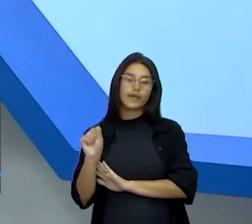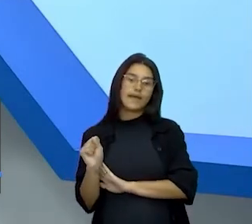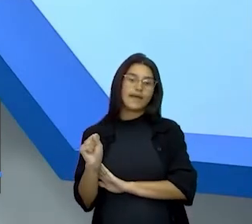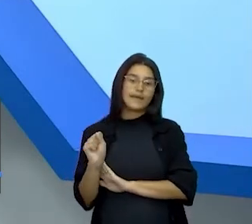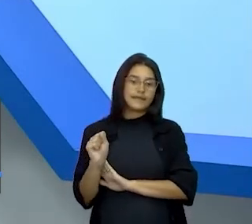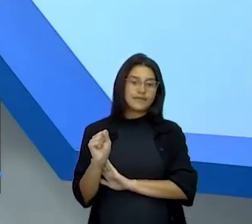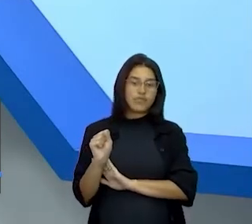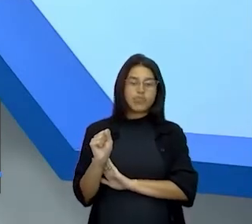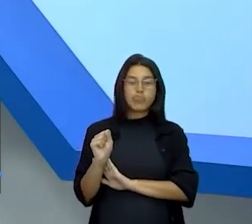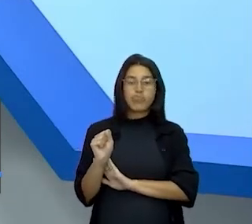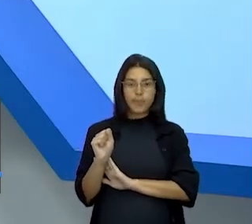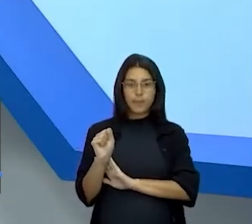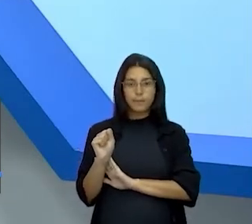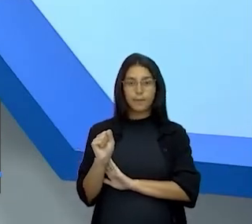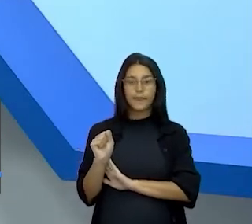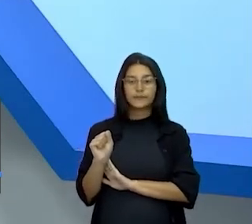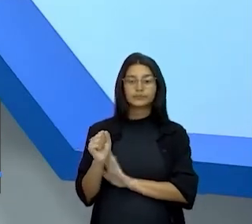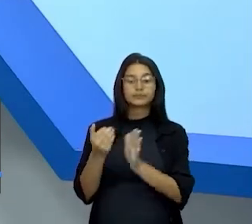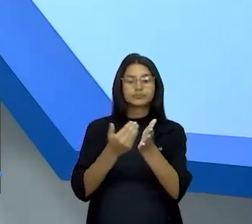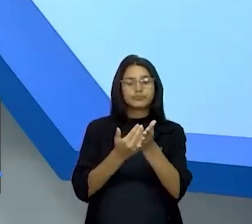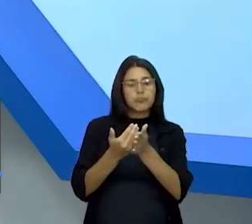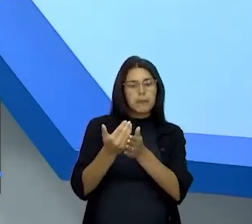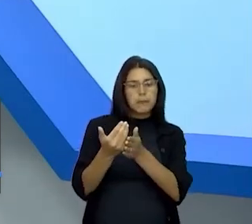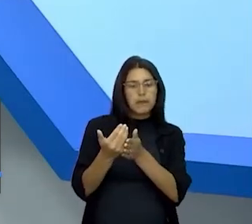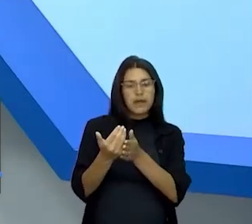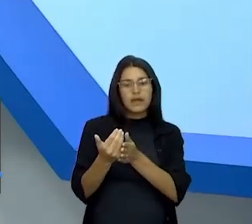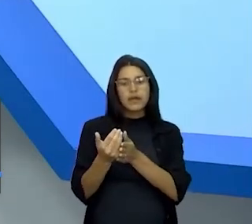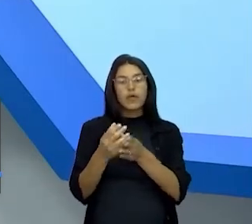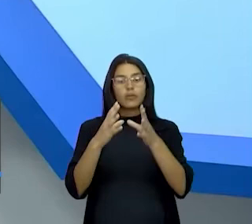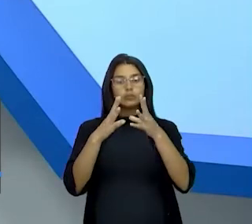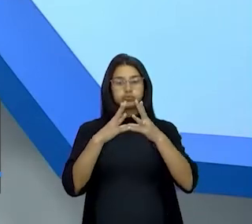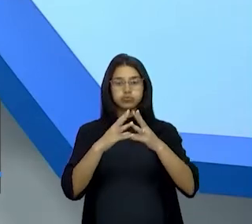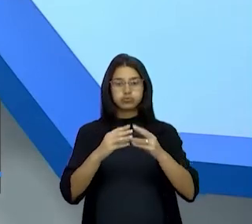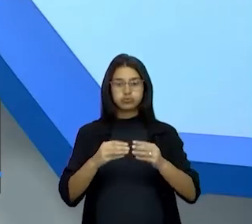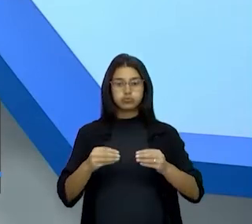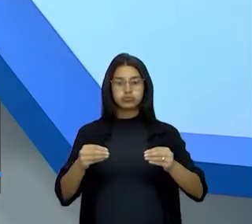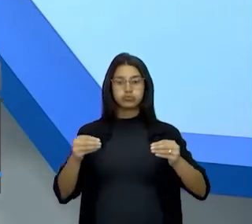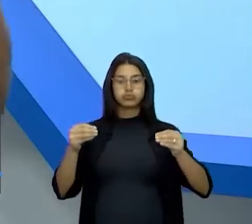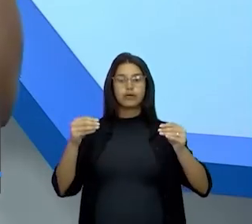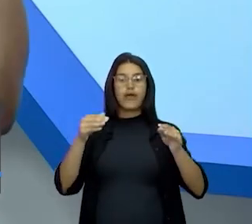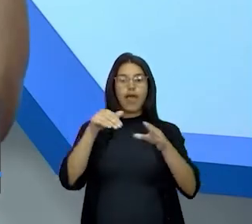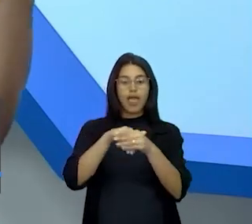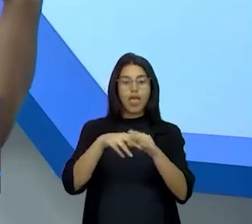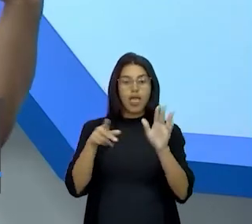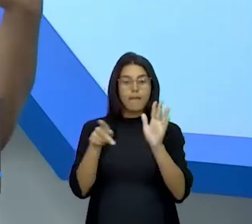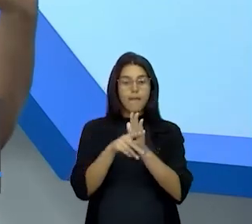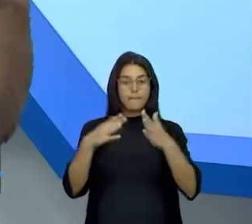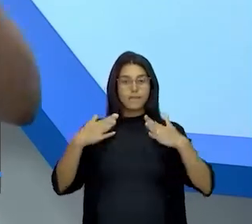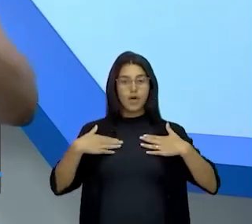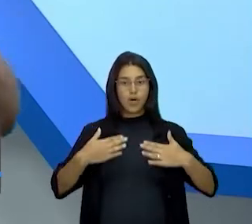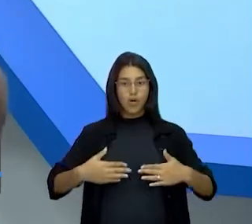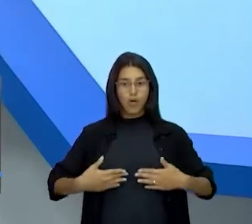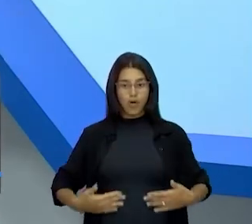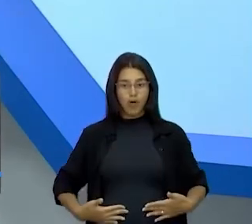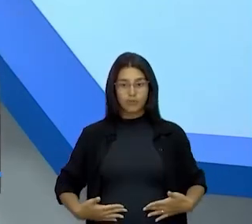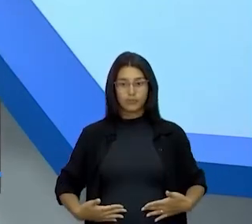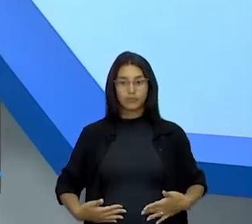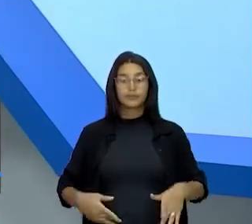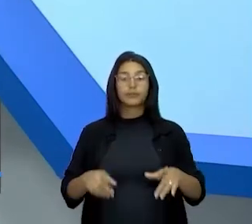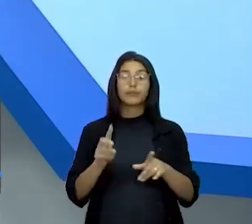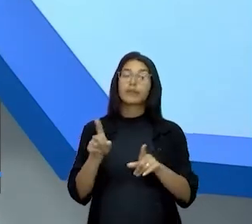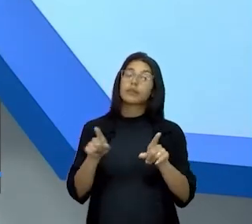está exatamente, esse gás começa a ficar mais solúvel dentro do seu corpo, e aí